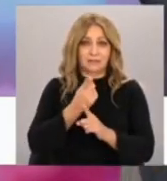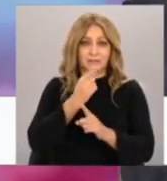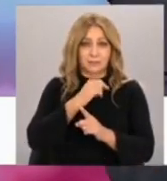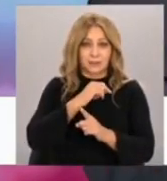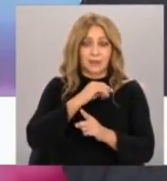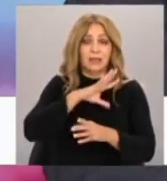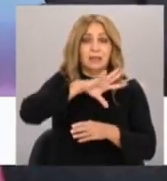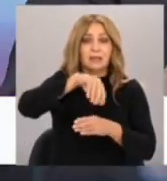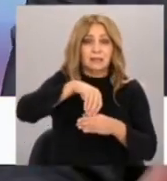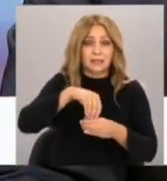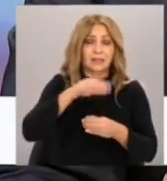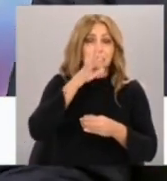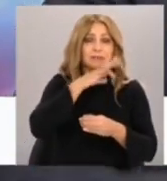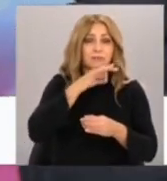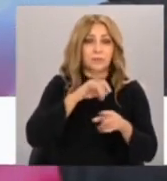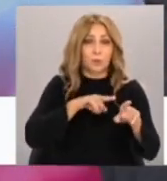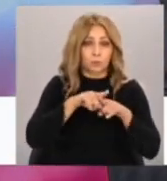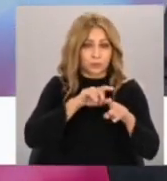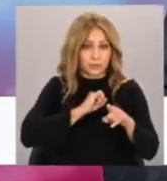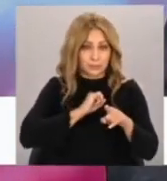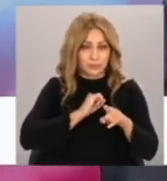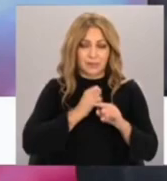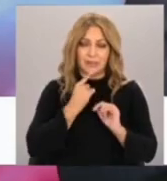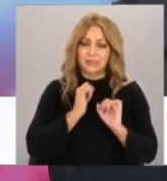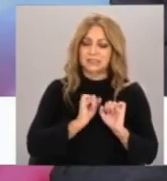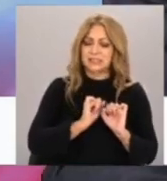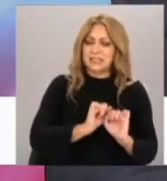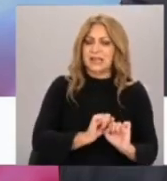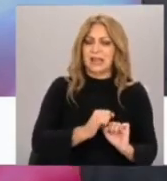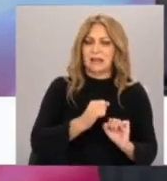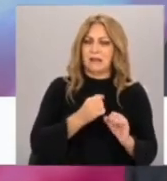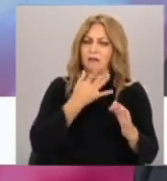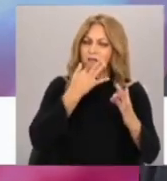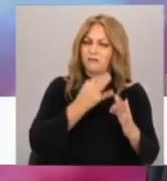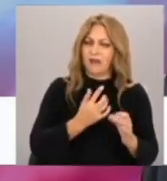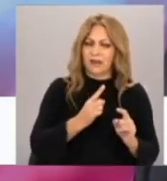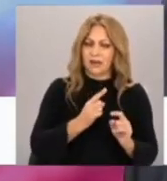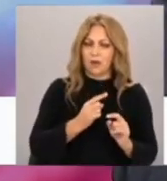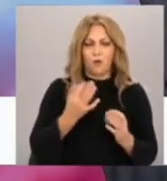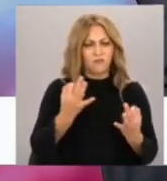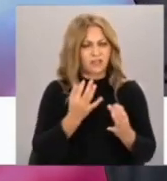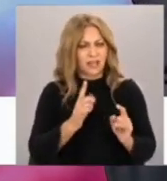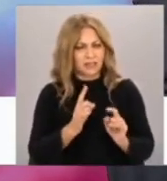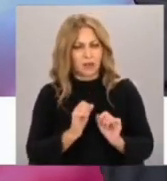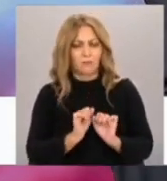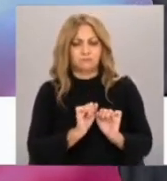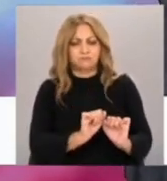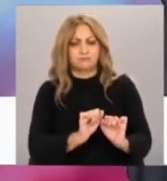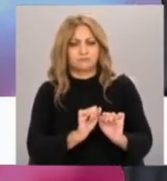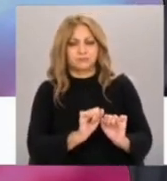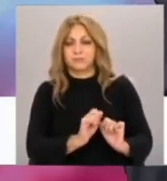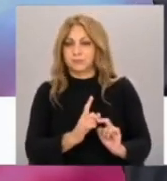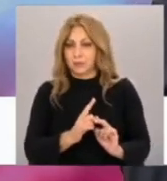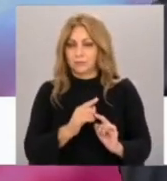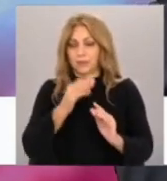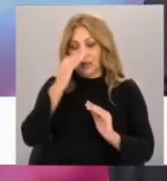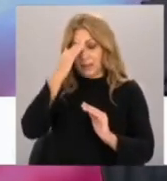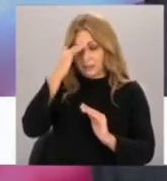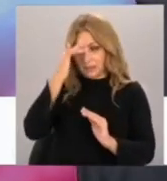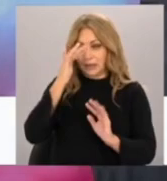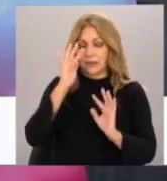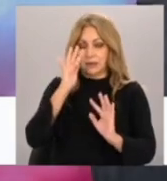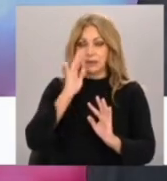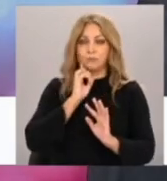família política em que se negam os fatos em que se nega a realidade para que os seus cunhados a ideologia a ideologia que é